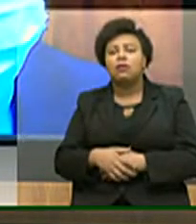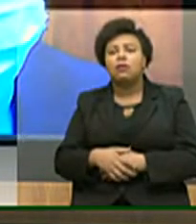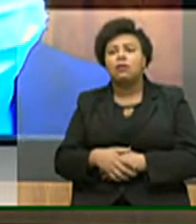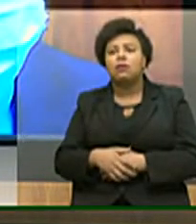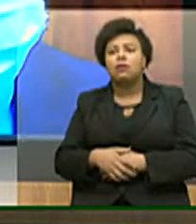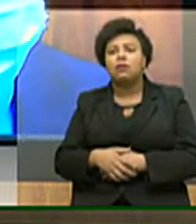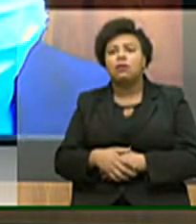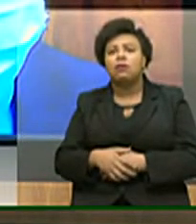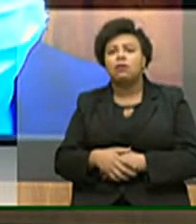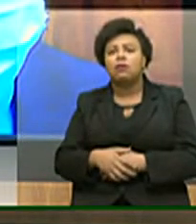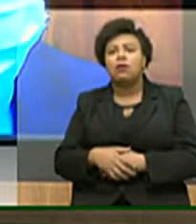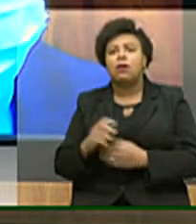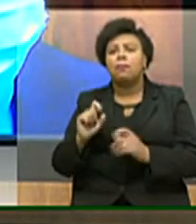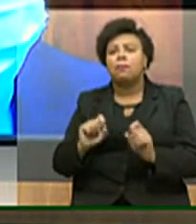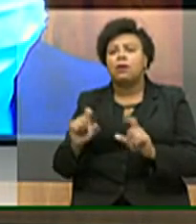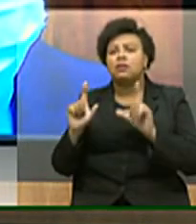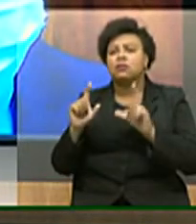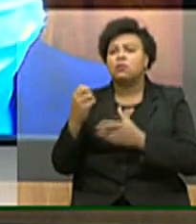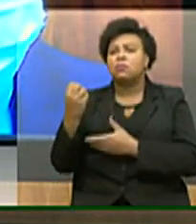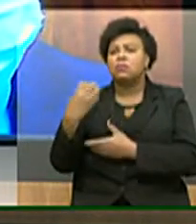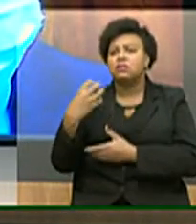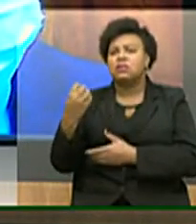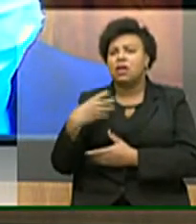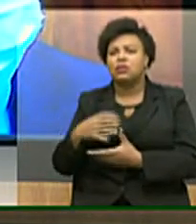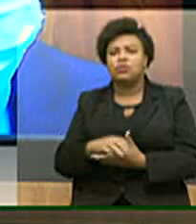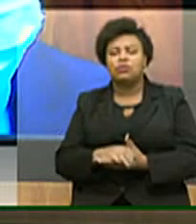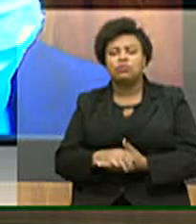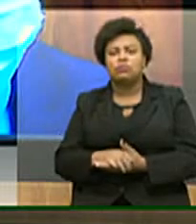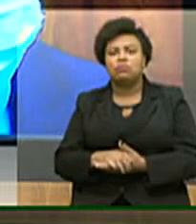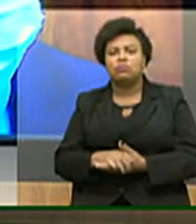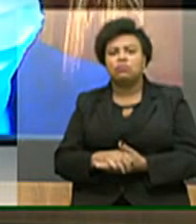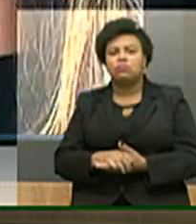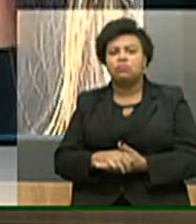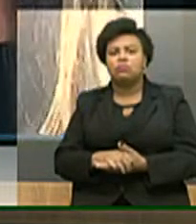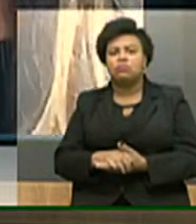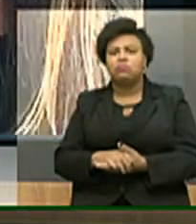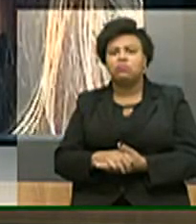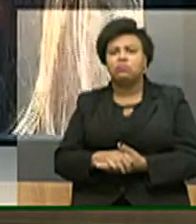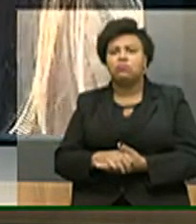bem, é que apareceu uma mensagem aqui no meu celular.